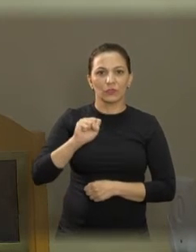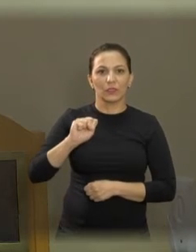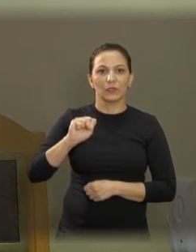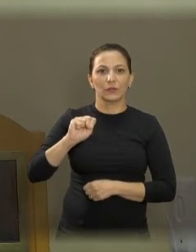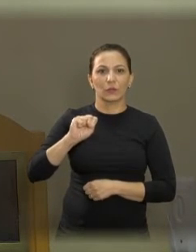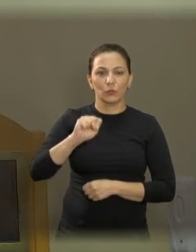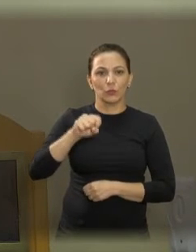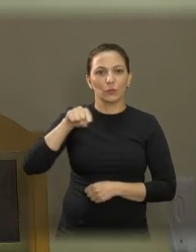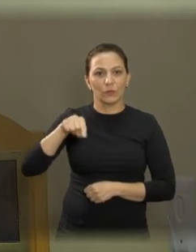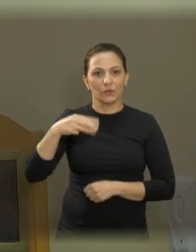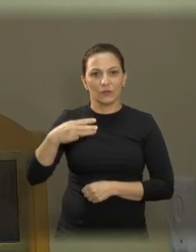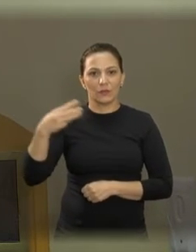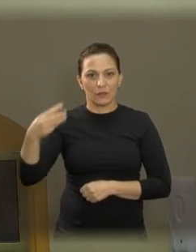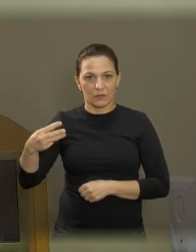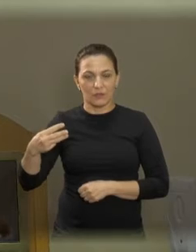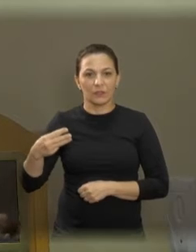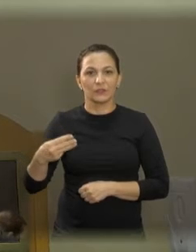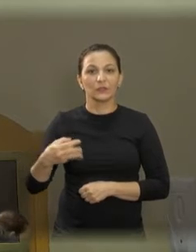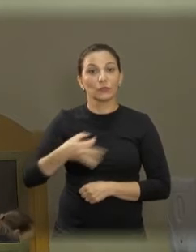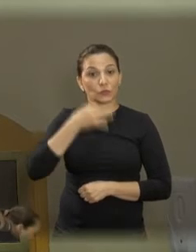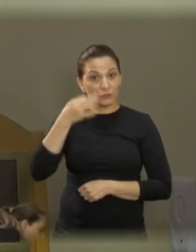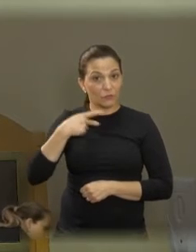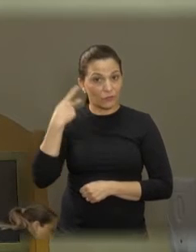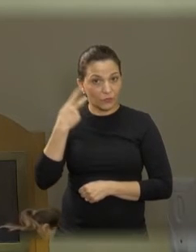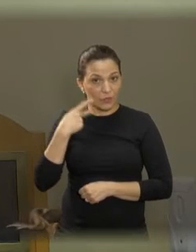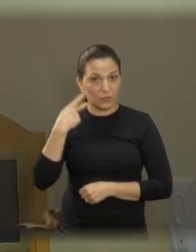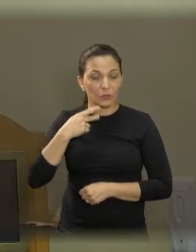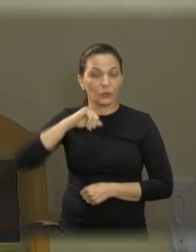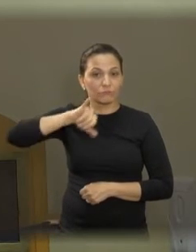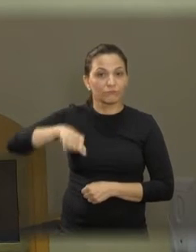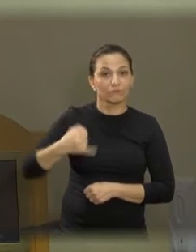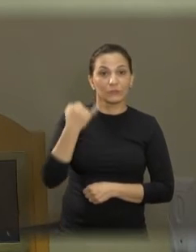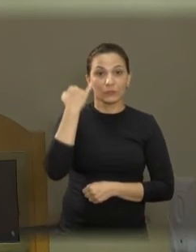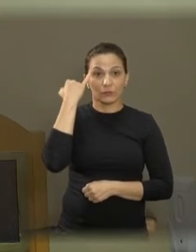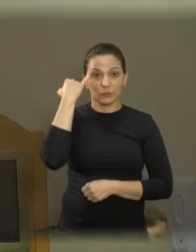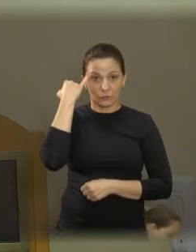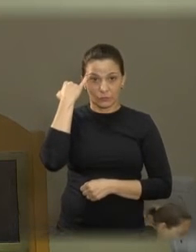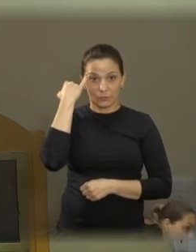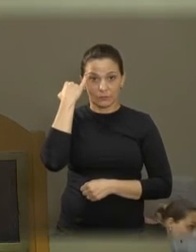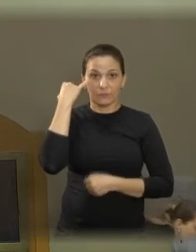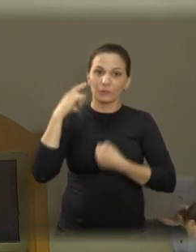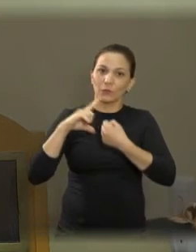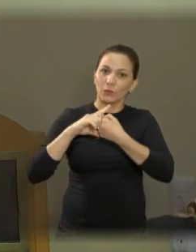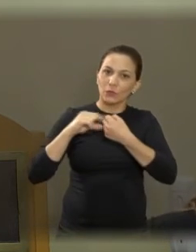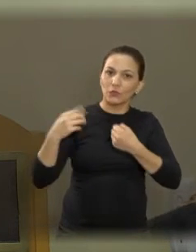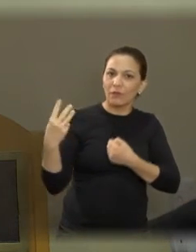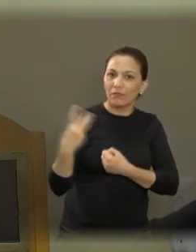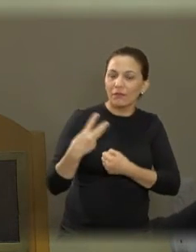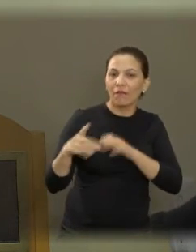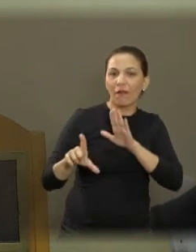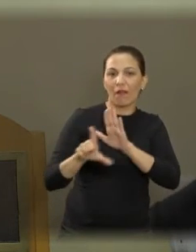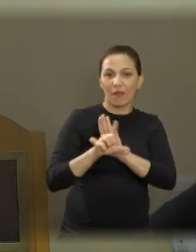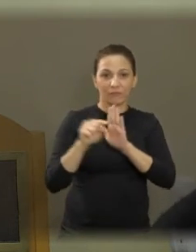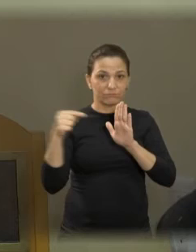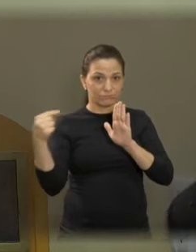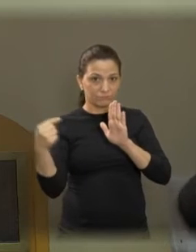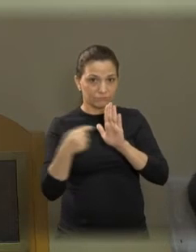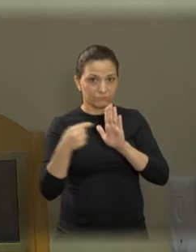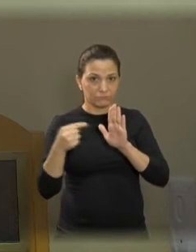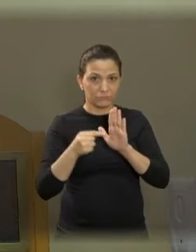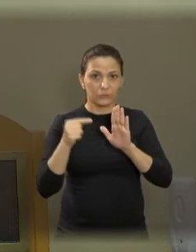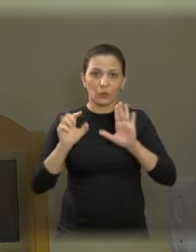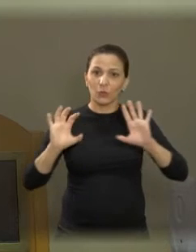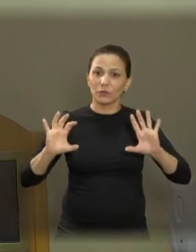8.333, de autoria do vereador Jefferson Yachuda. Nos termos do artigo 3º desta lei, nesta celebração